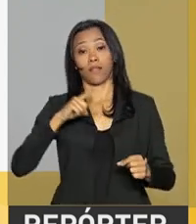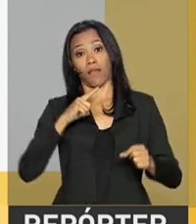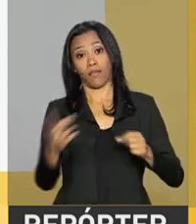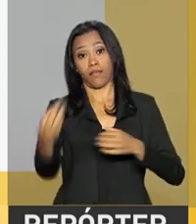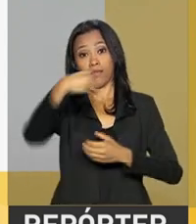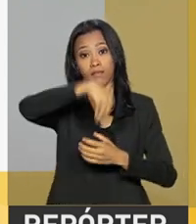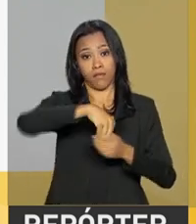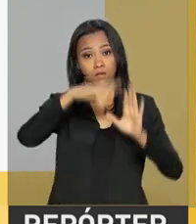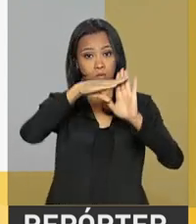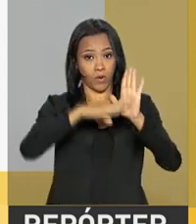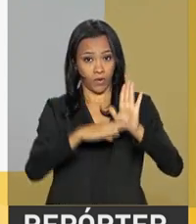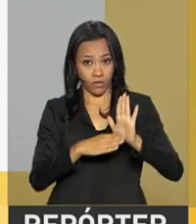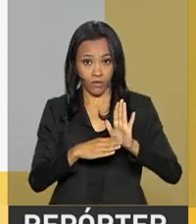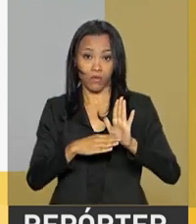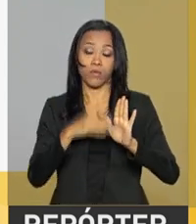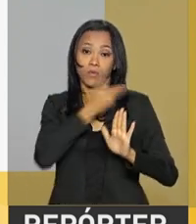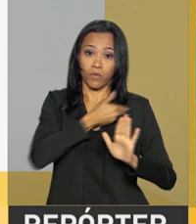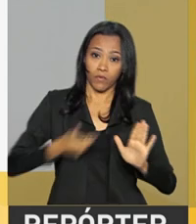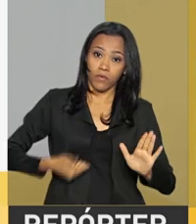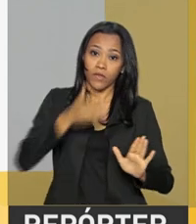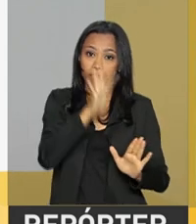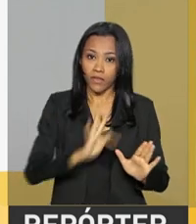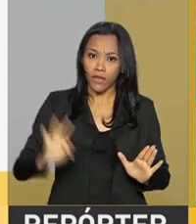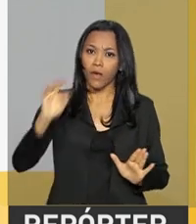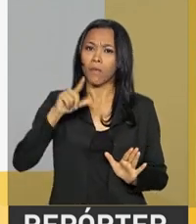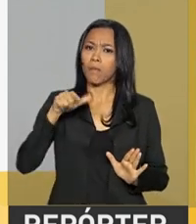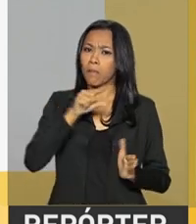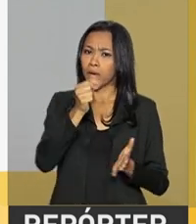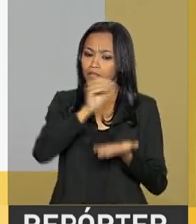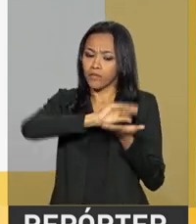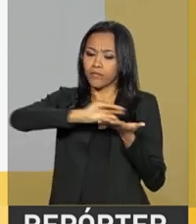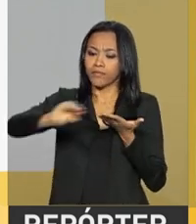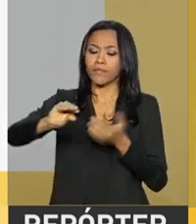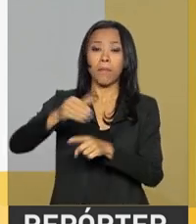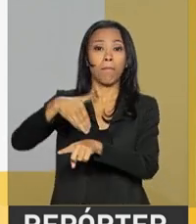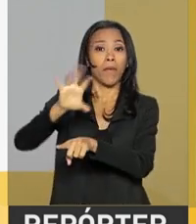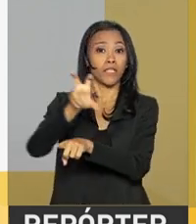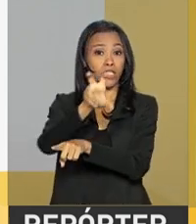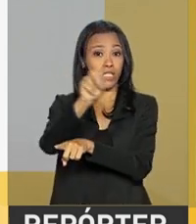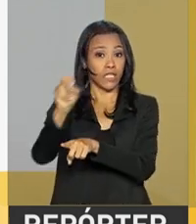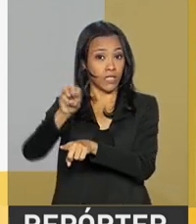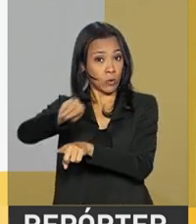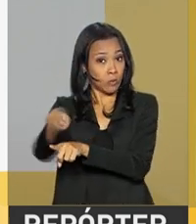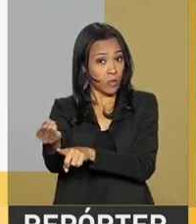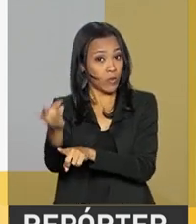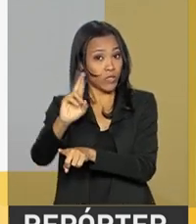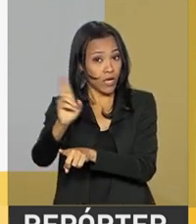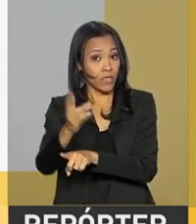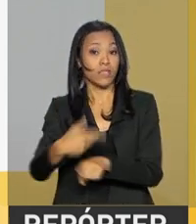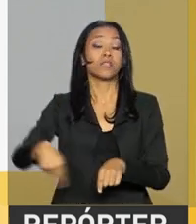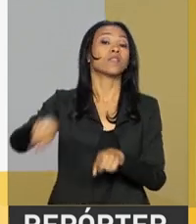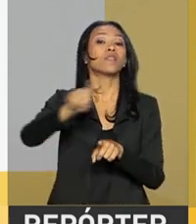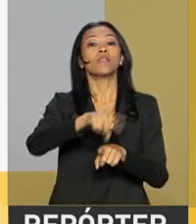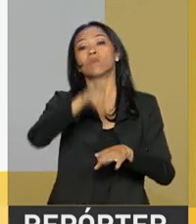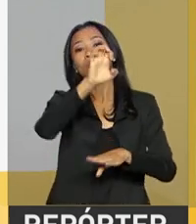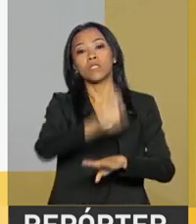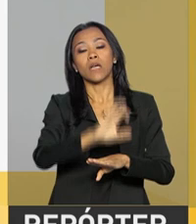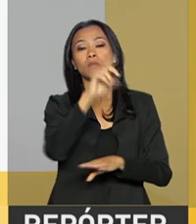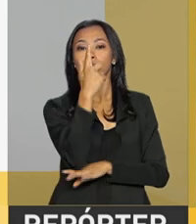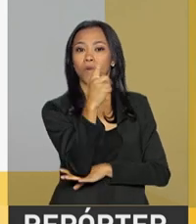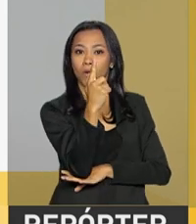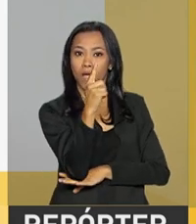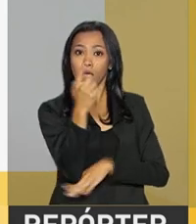avançar para isso estão reservados mais de 500 milhões de reais em goiás vamos reestruturar